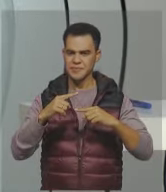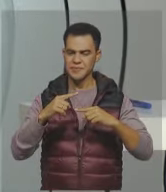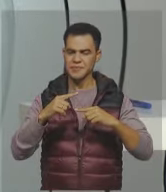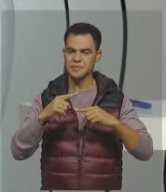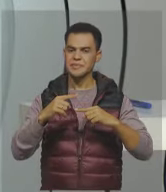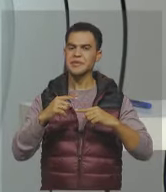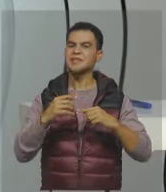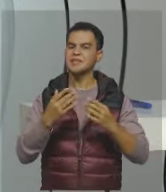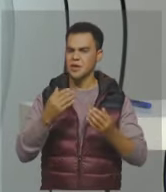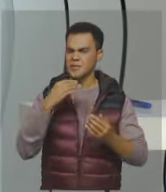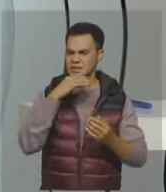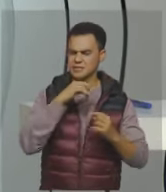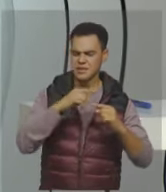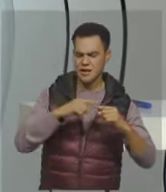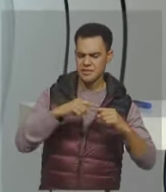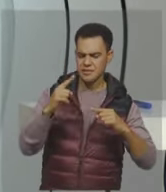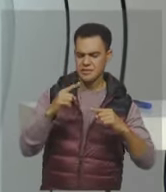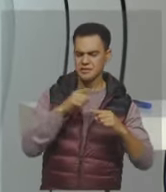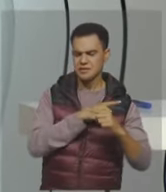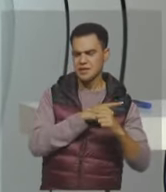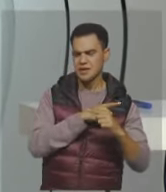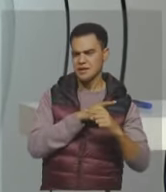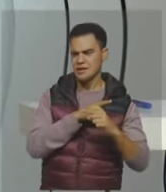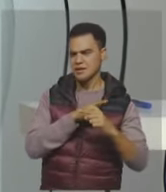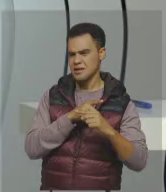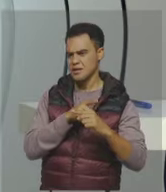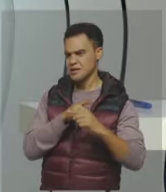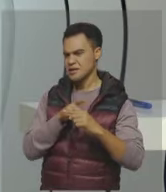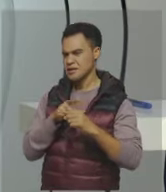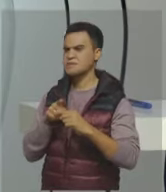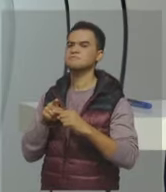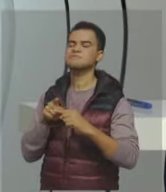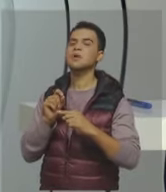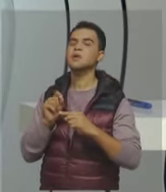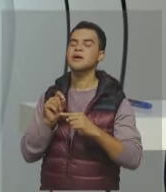o meu REC foi de